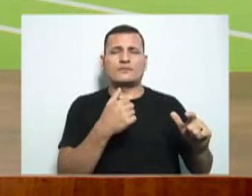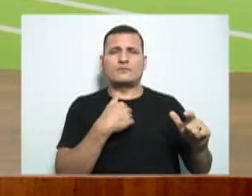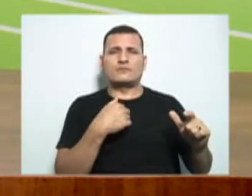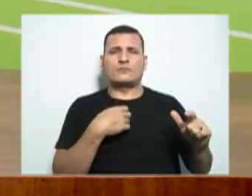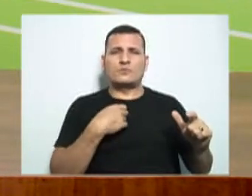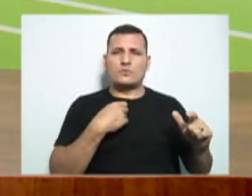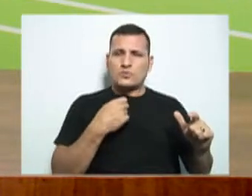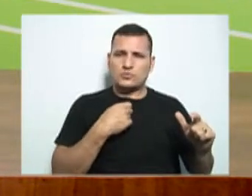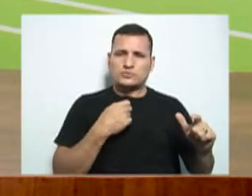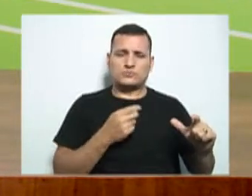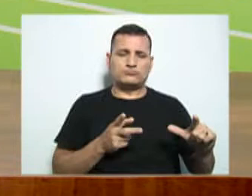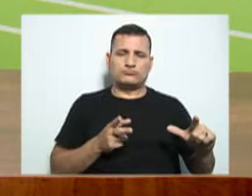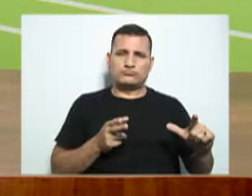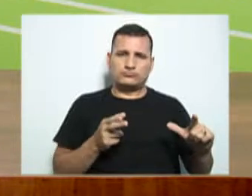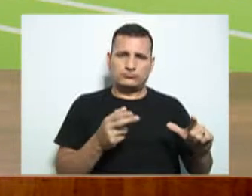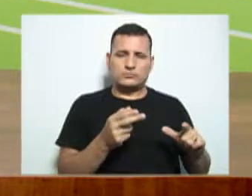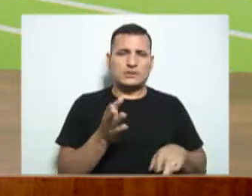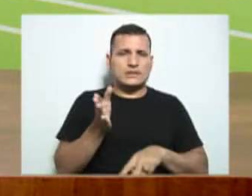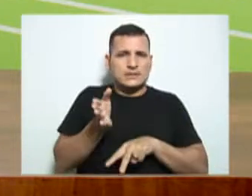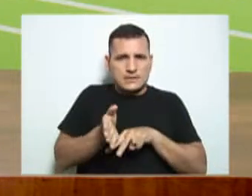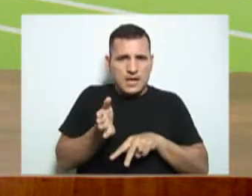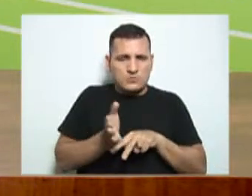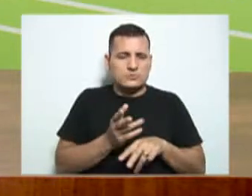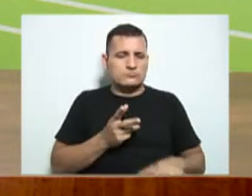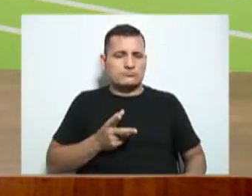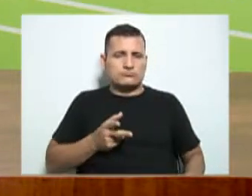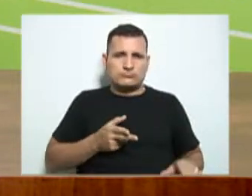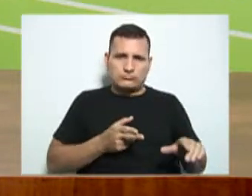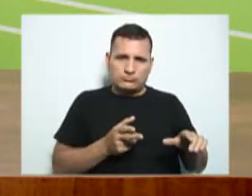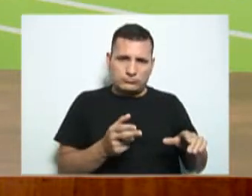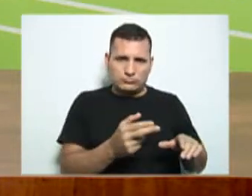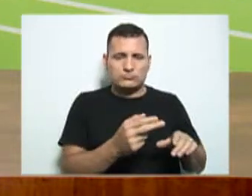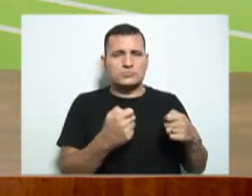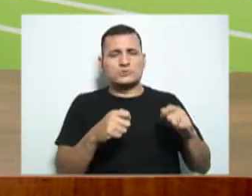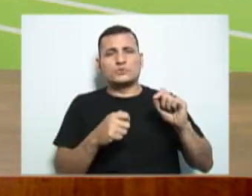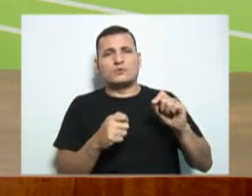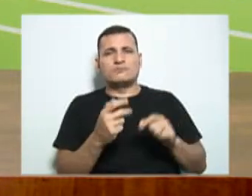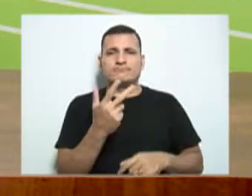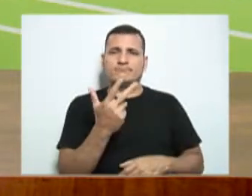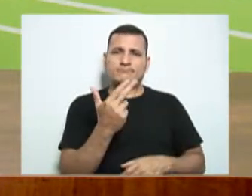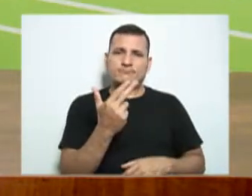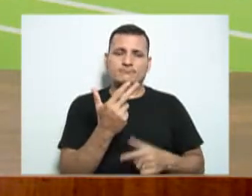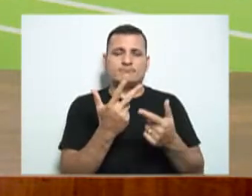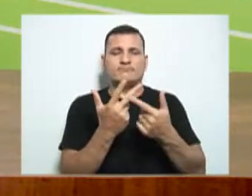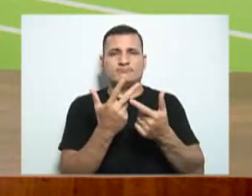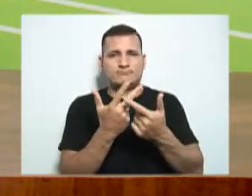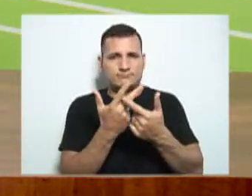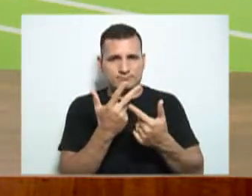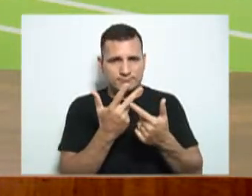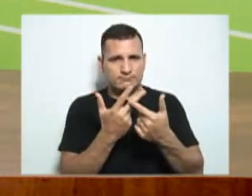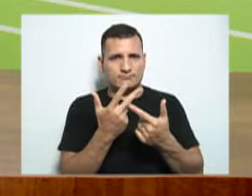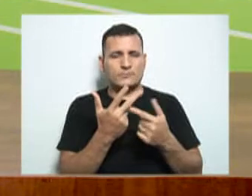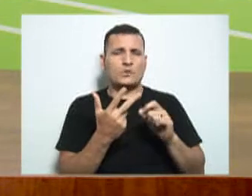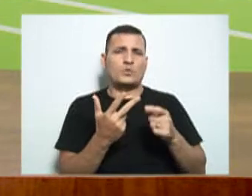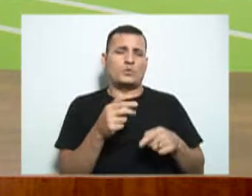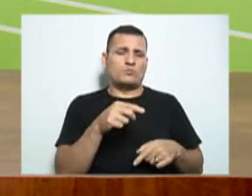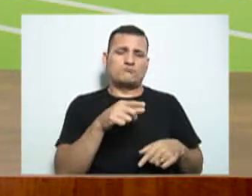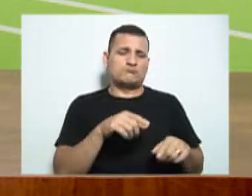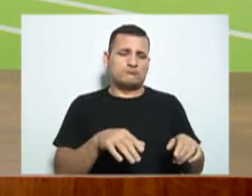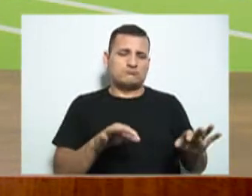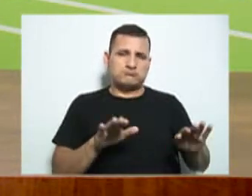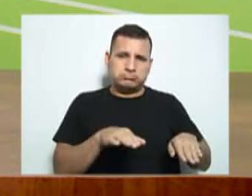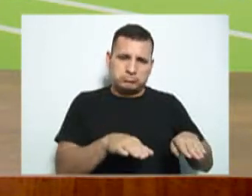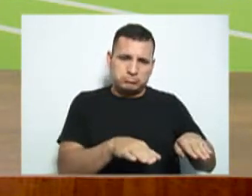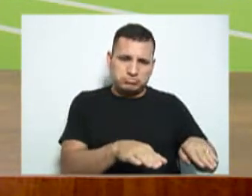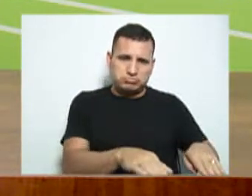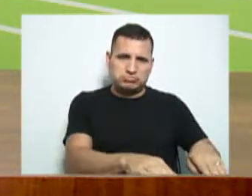as blusas, as calças, eu preciso de quê? Tem um equipamento específico que realiza esse corte.